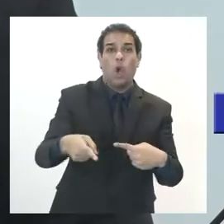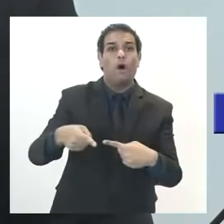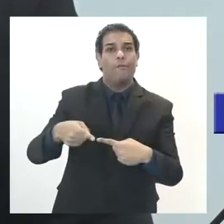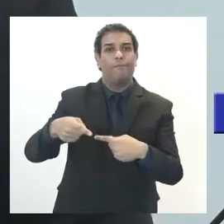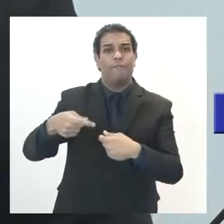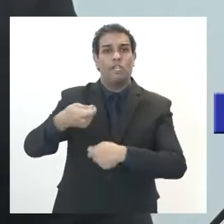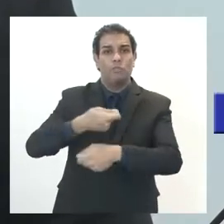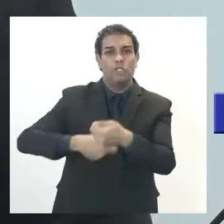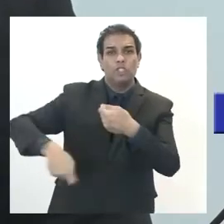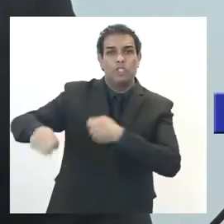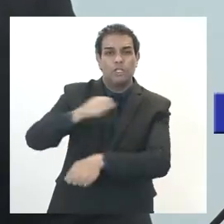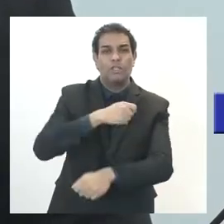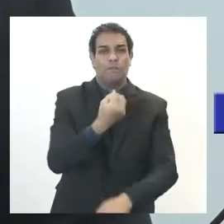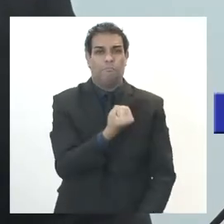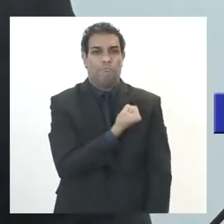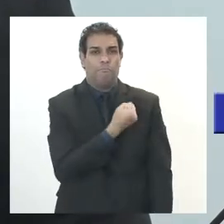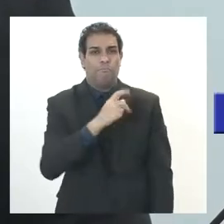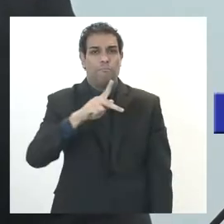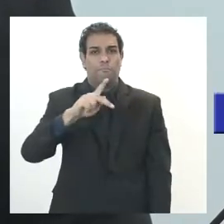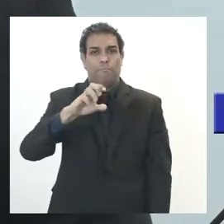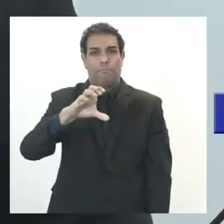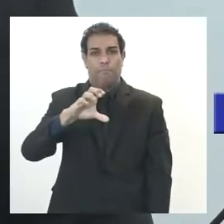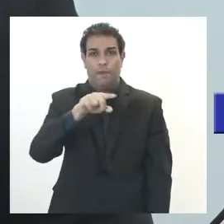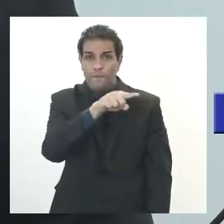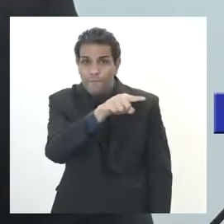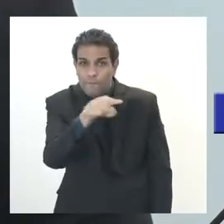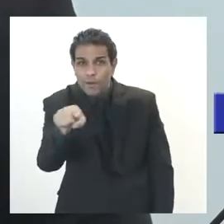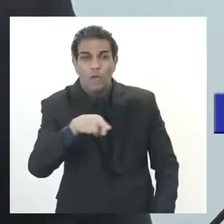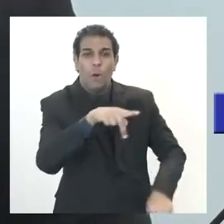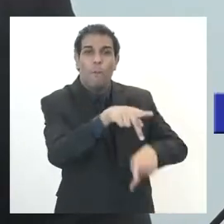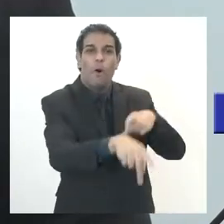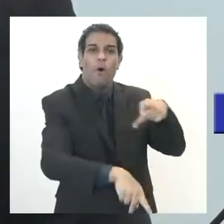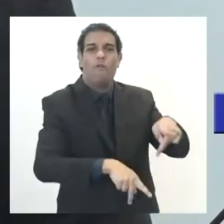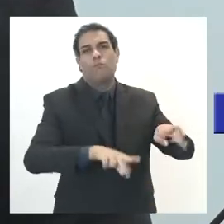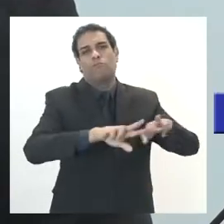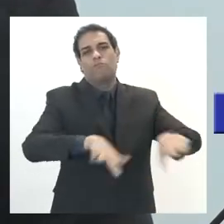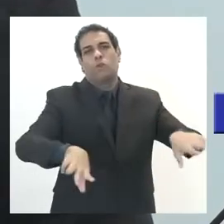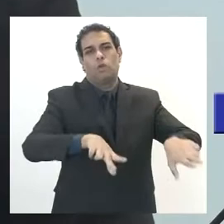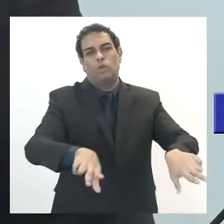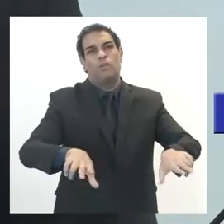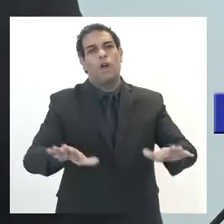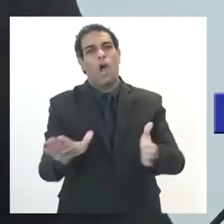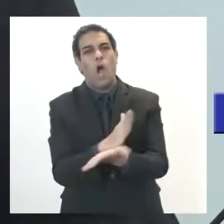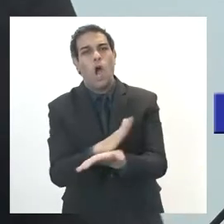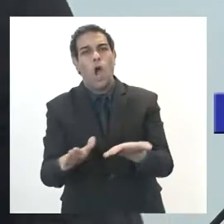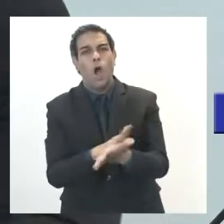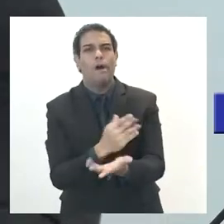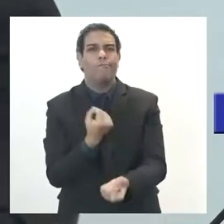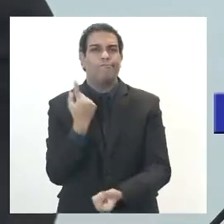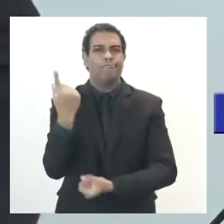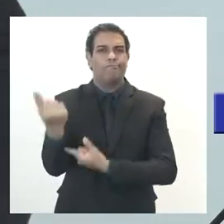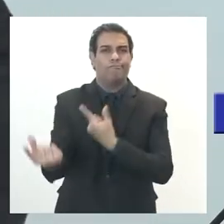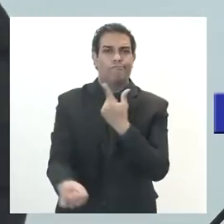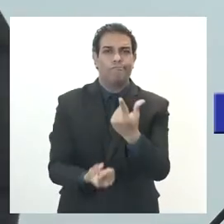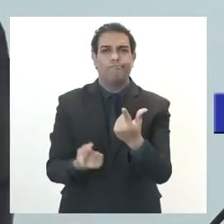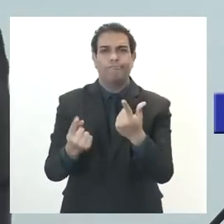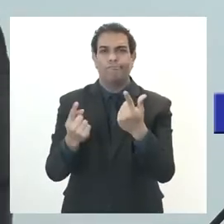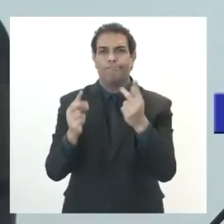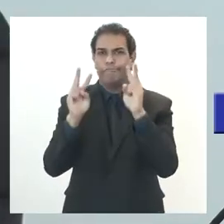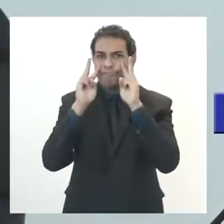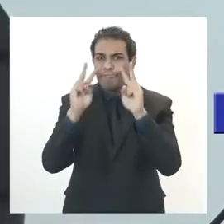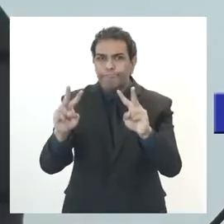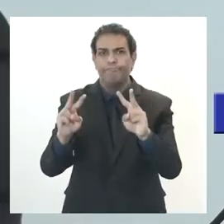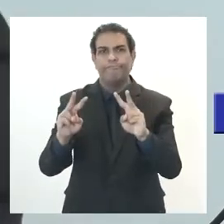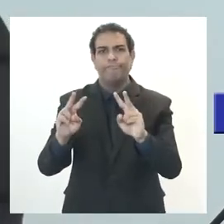porque essa reforma não é para vocês para o povo dos Servidores essa reforma para alguns poucos interessados nesse